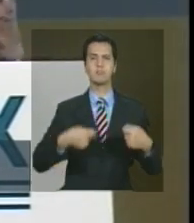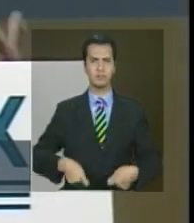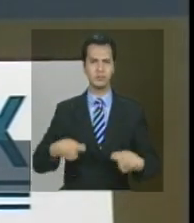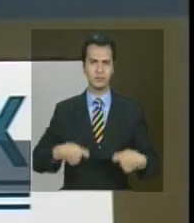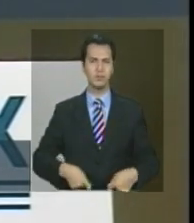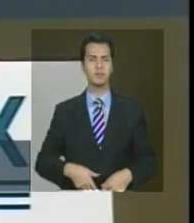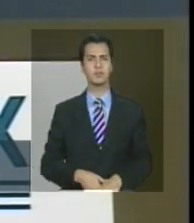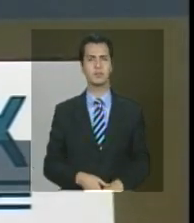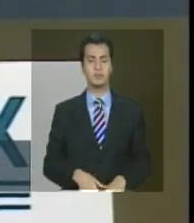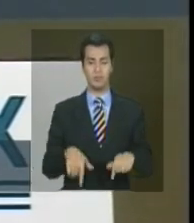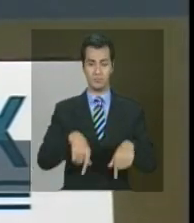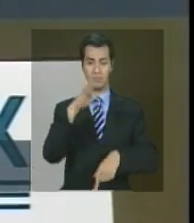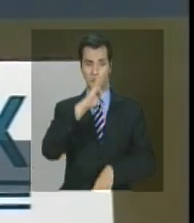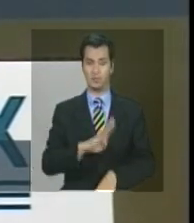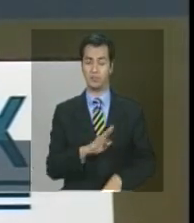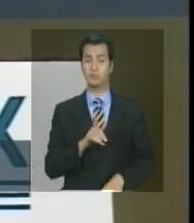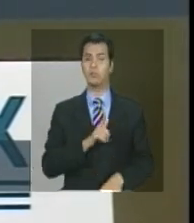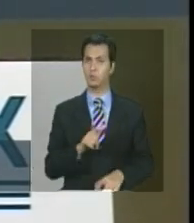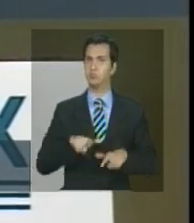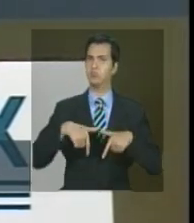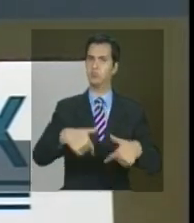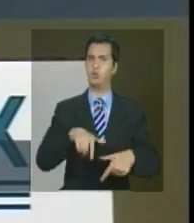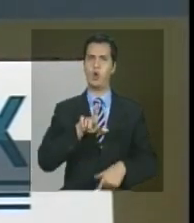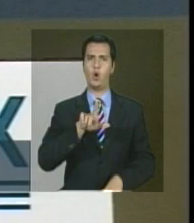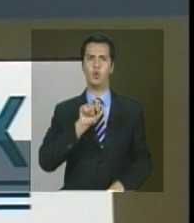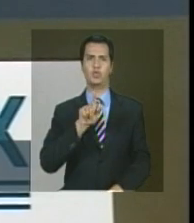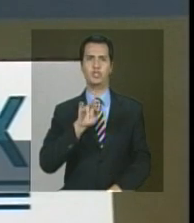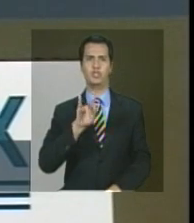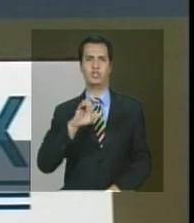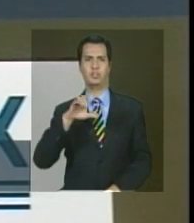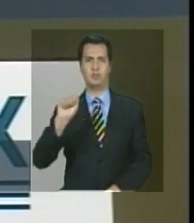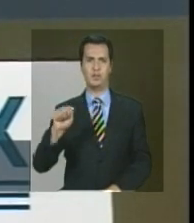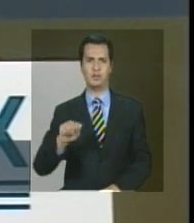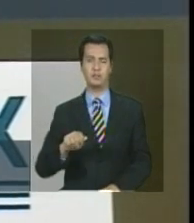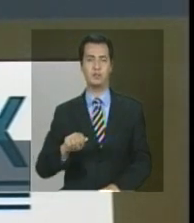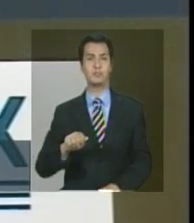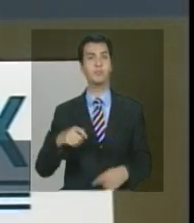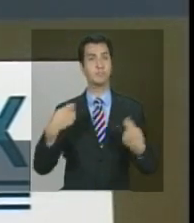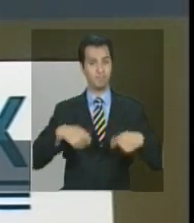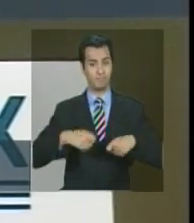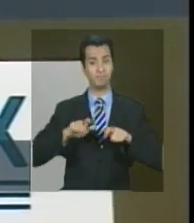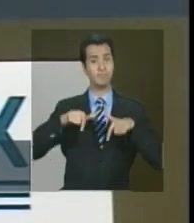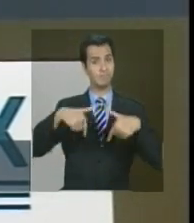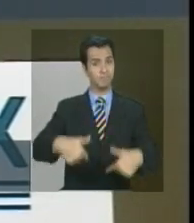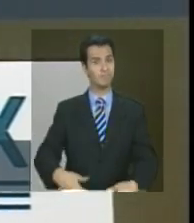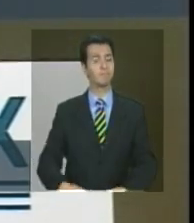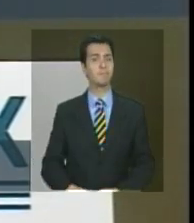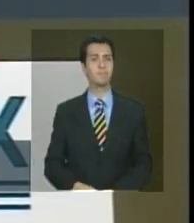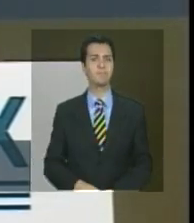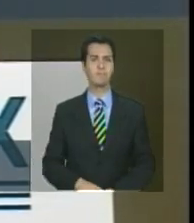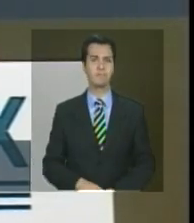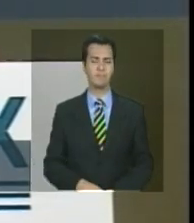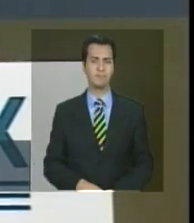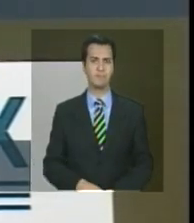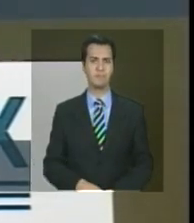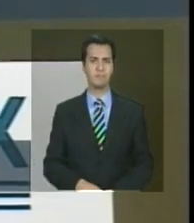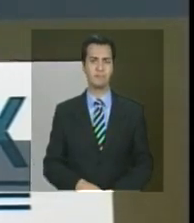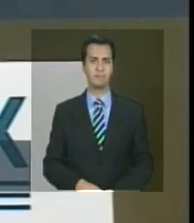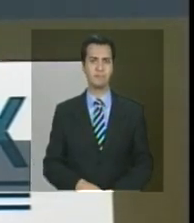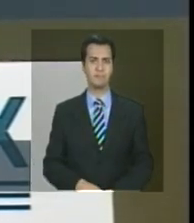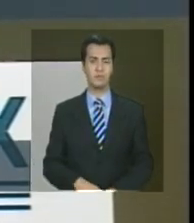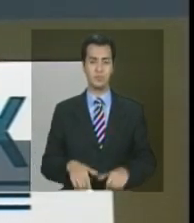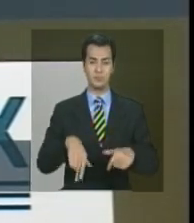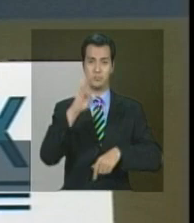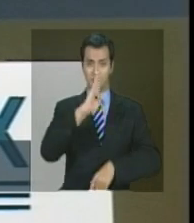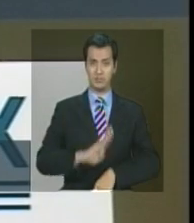desafio logístico a enfrentar. Esse país também tem um